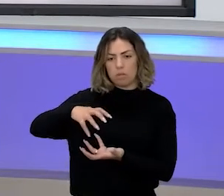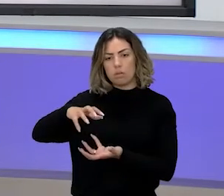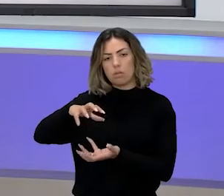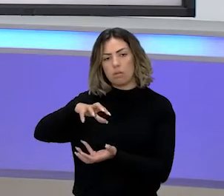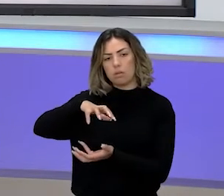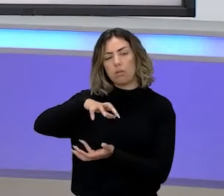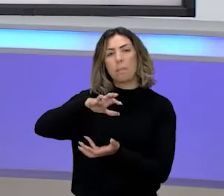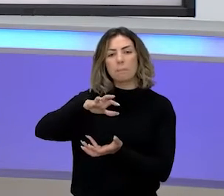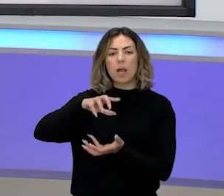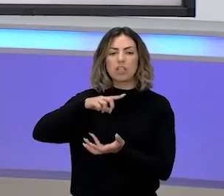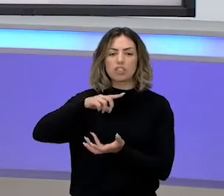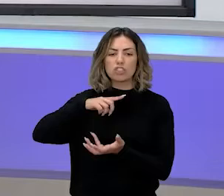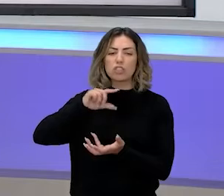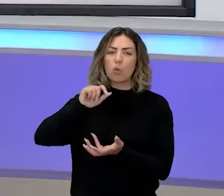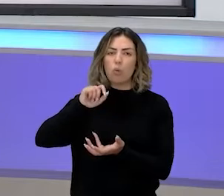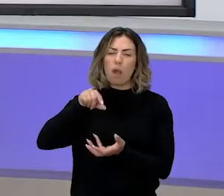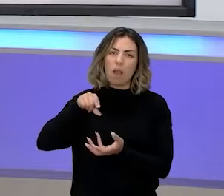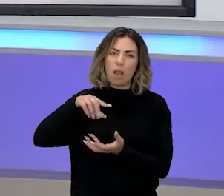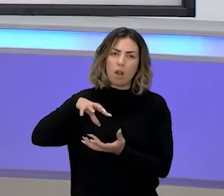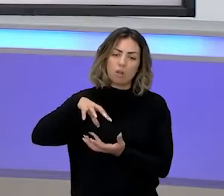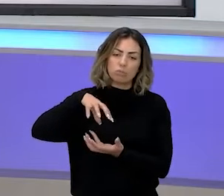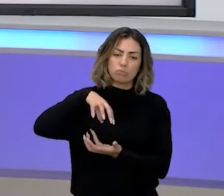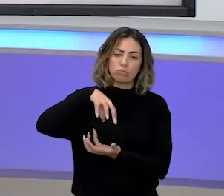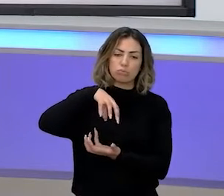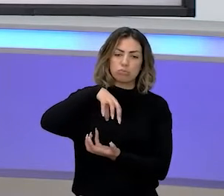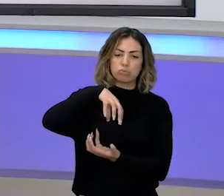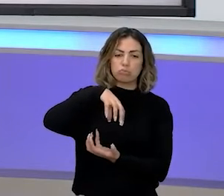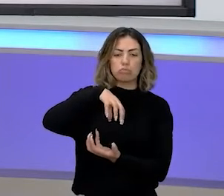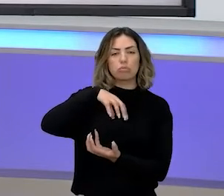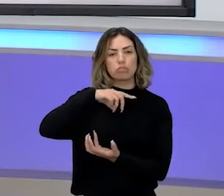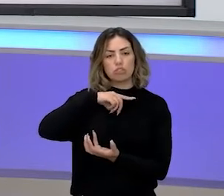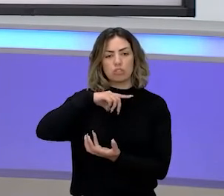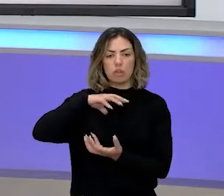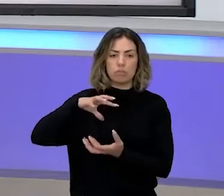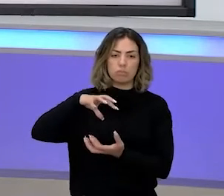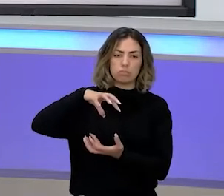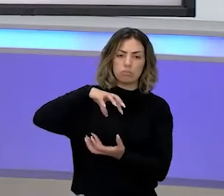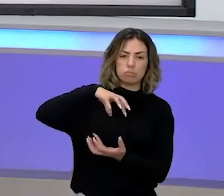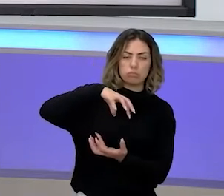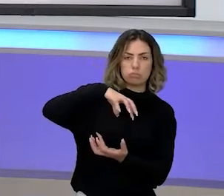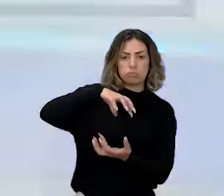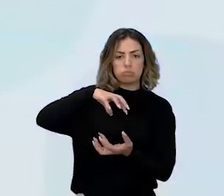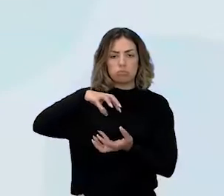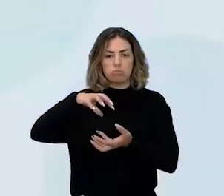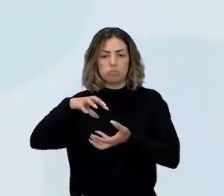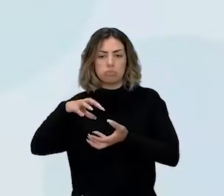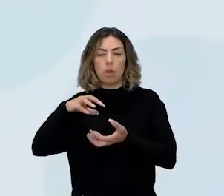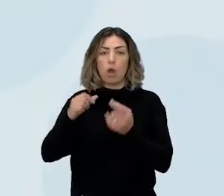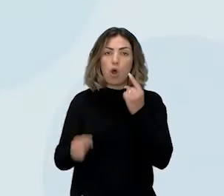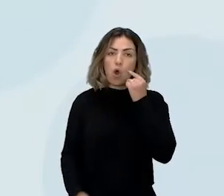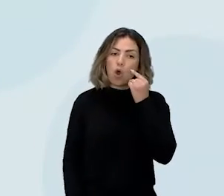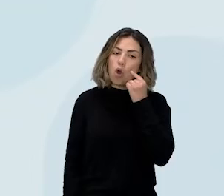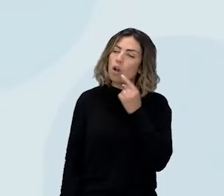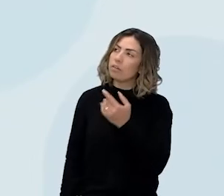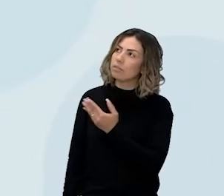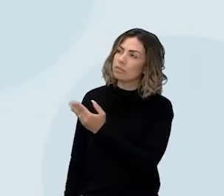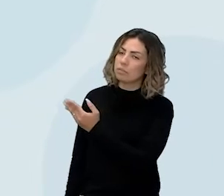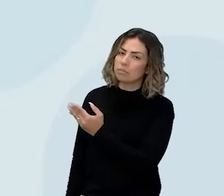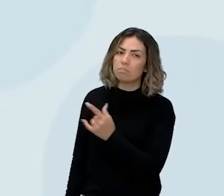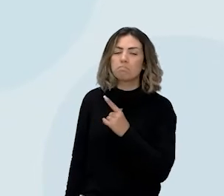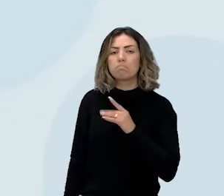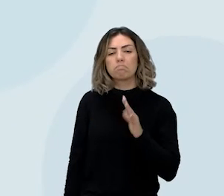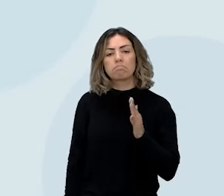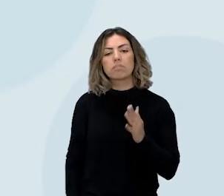pouco inclinada, né? O eixo dela, a gente fala que tem uma inclinação, que nós colocamos aqui para você, ó, uma inclinação de cerca